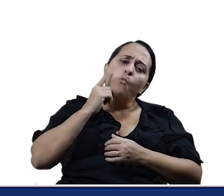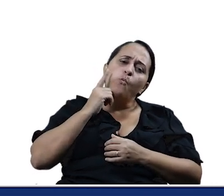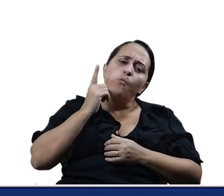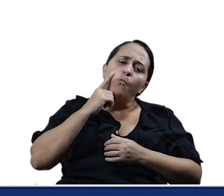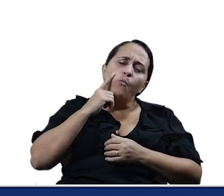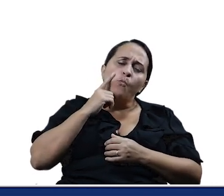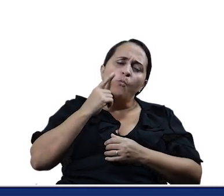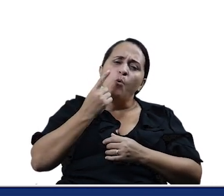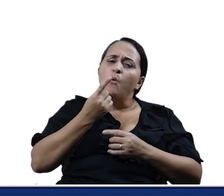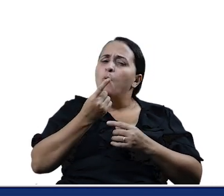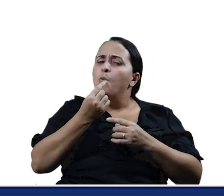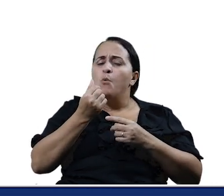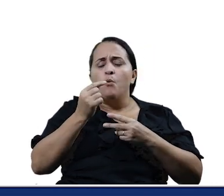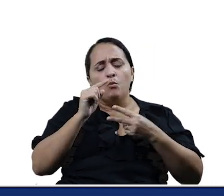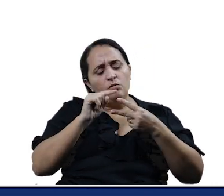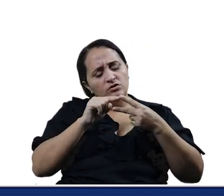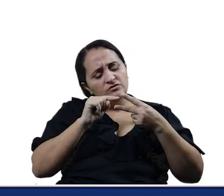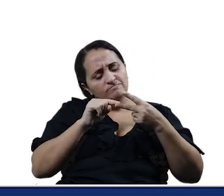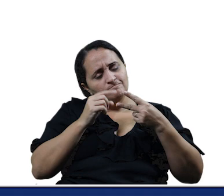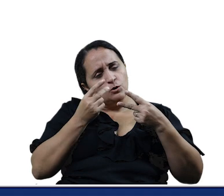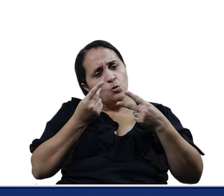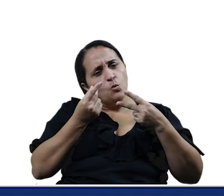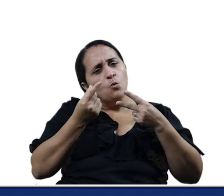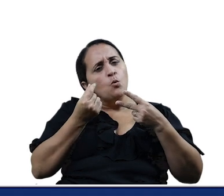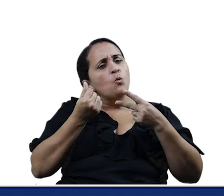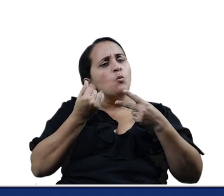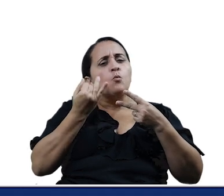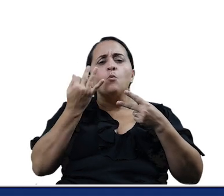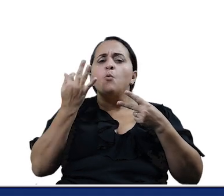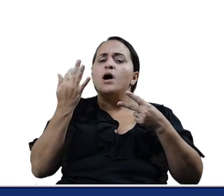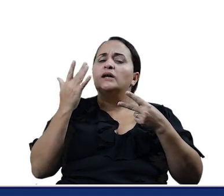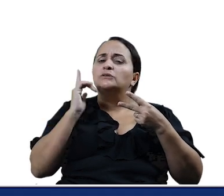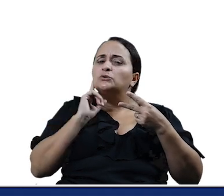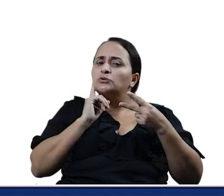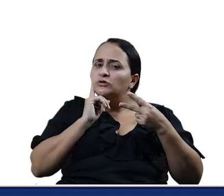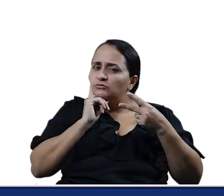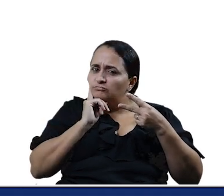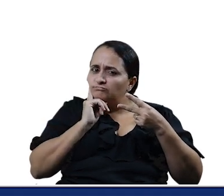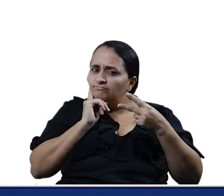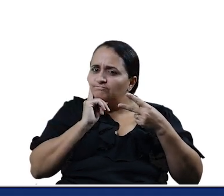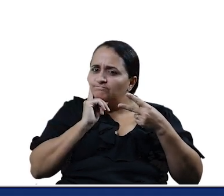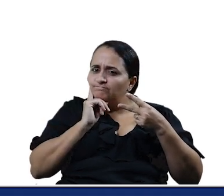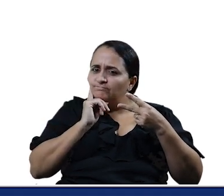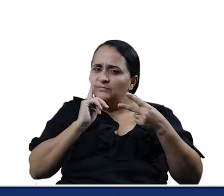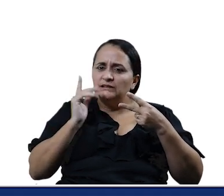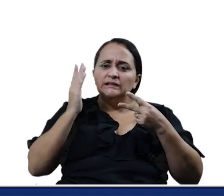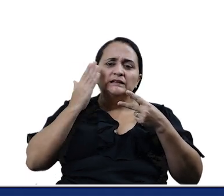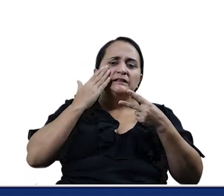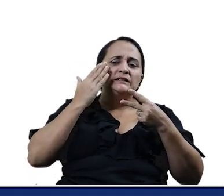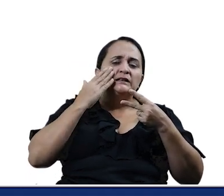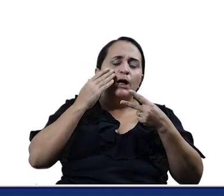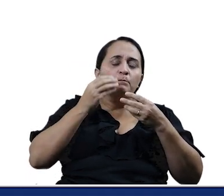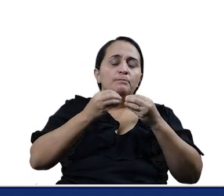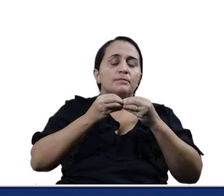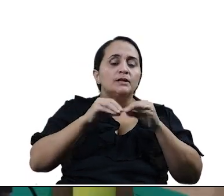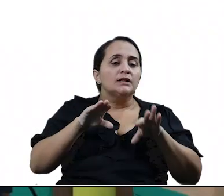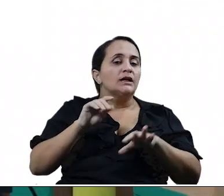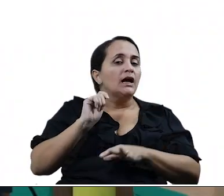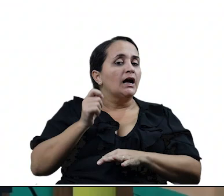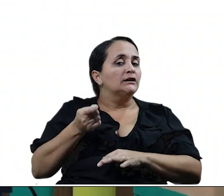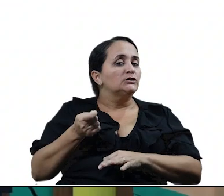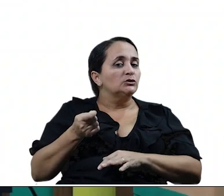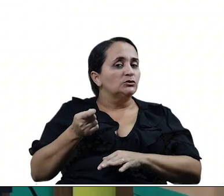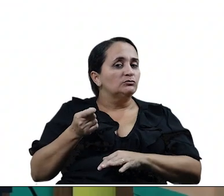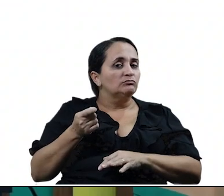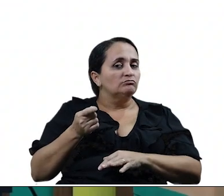ele comprou as quantidades para poder gastar apenas R$1,20? Como será